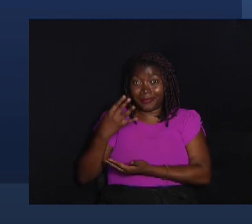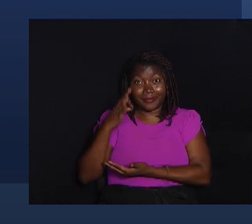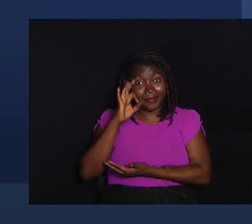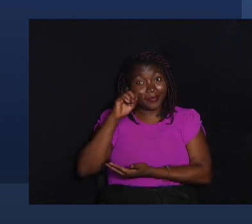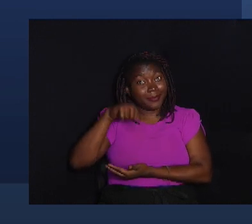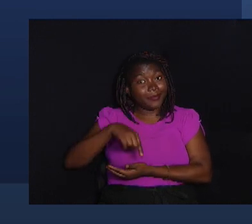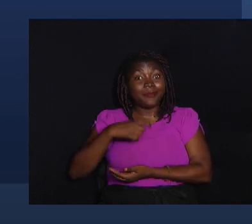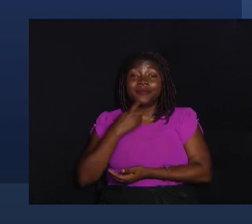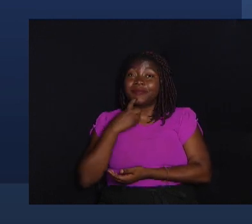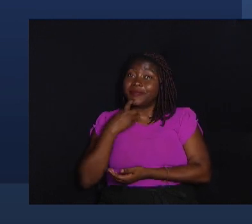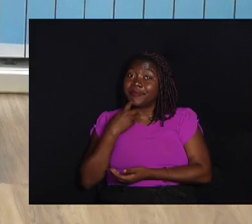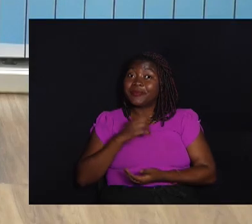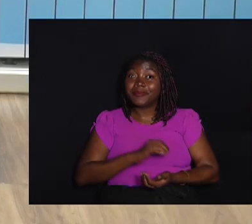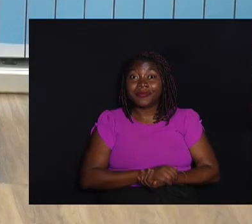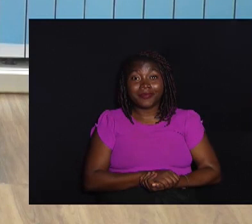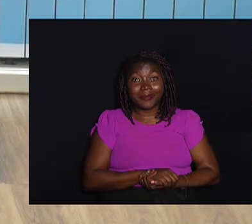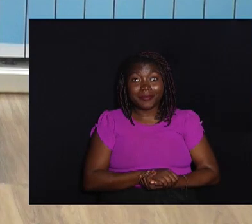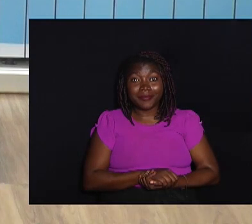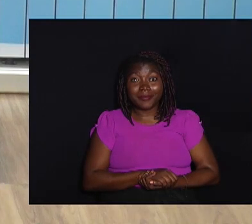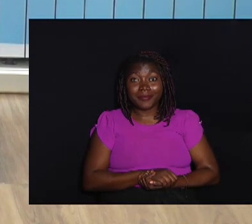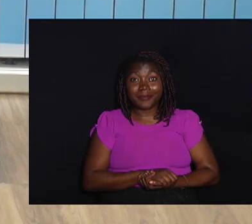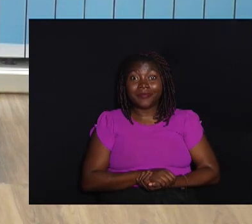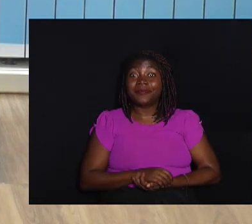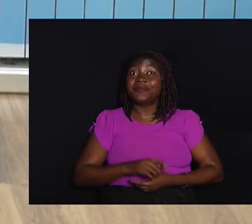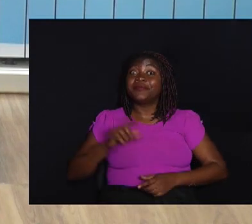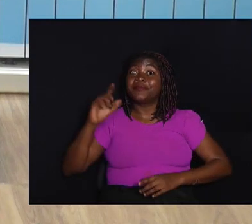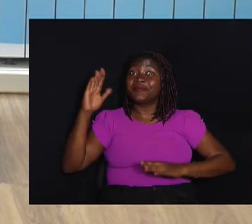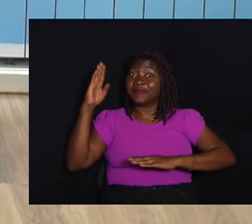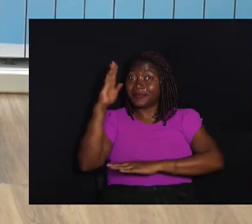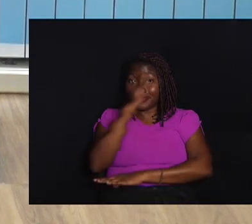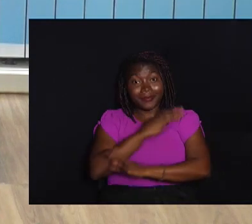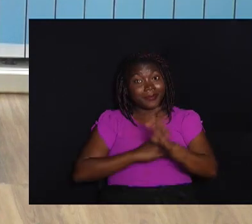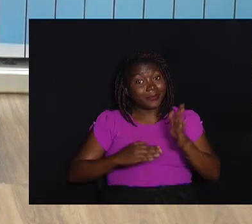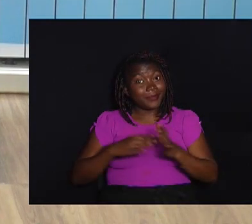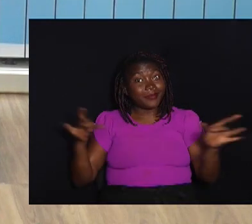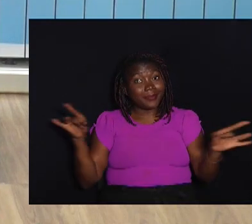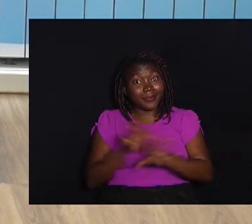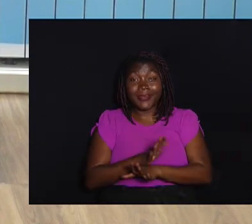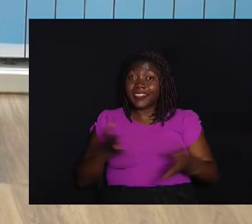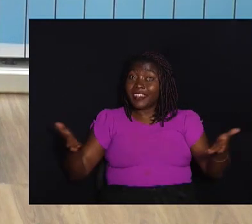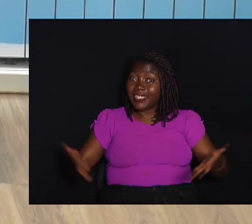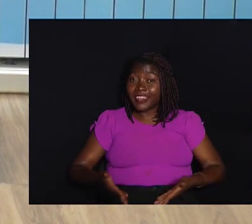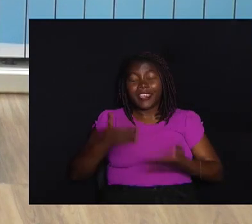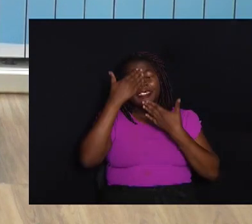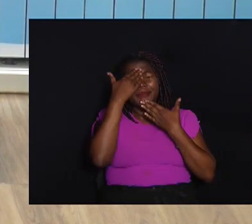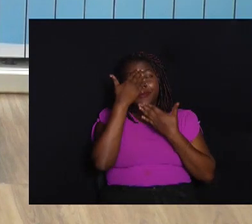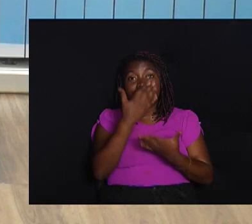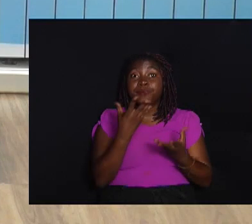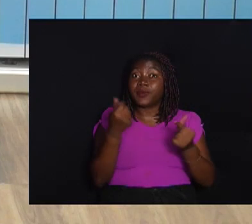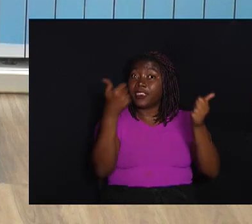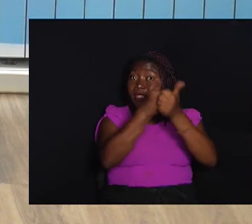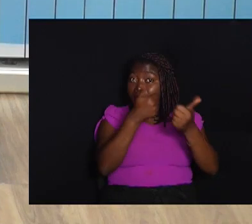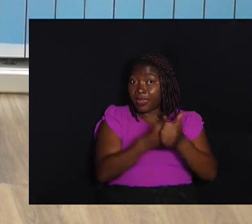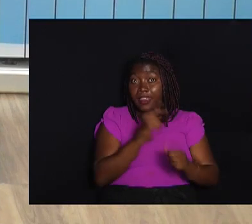de Campinas. O Câmara Total fica por aqui. Muito obrigado pela sua companhia, pela